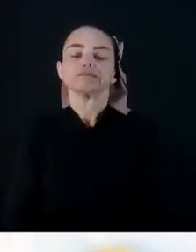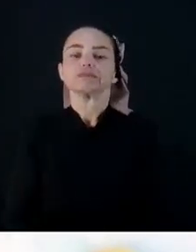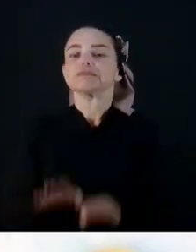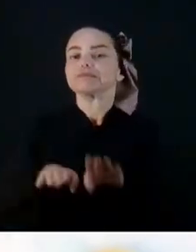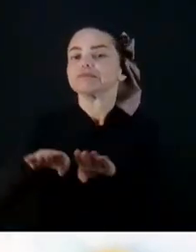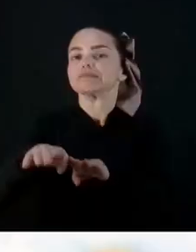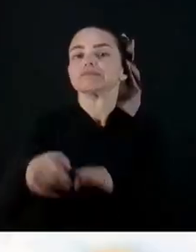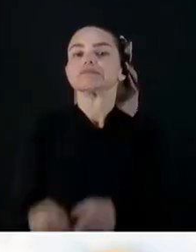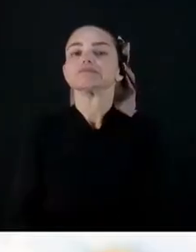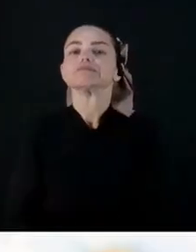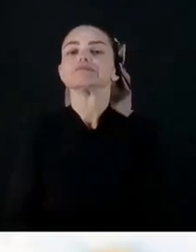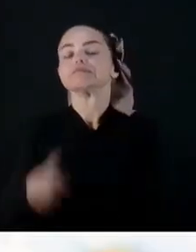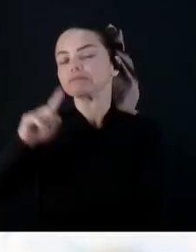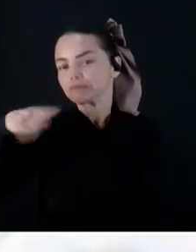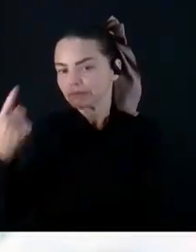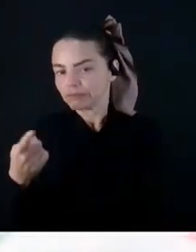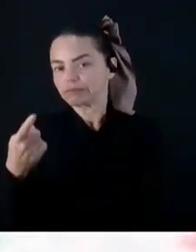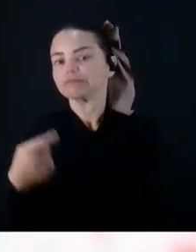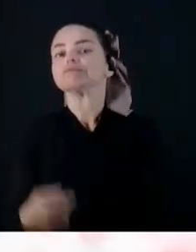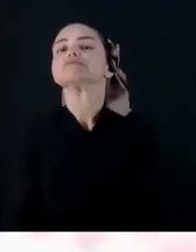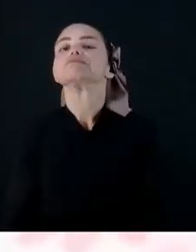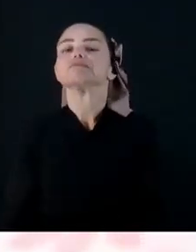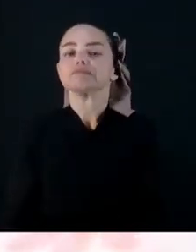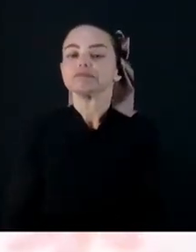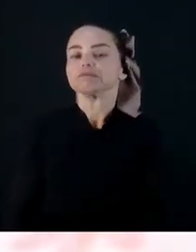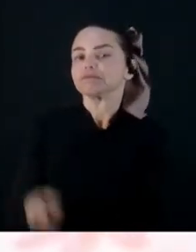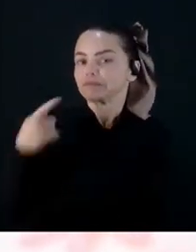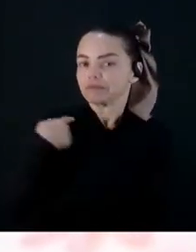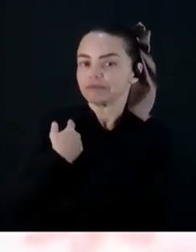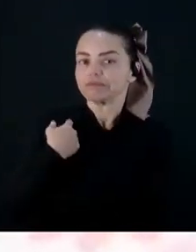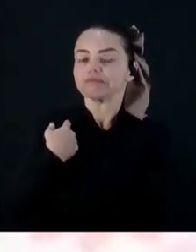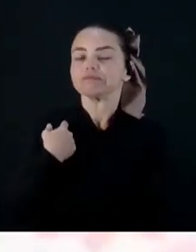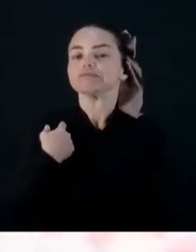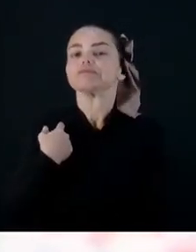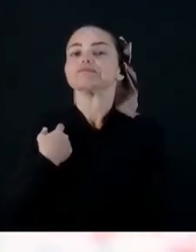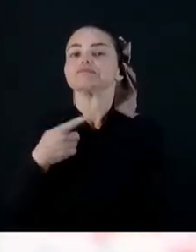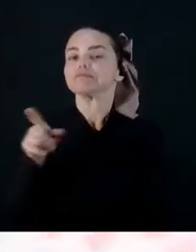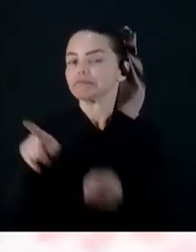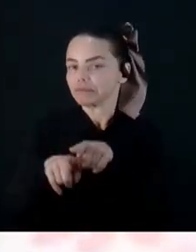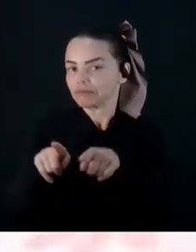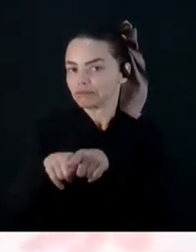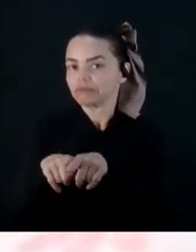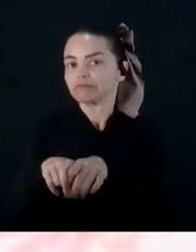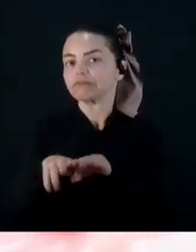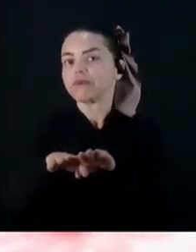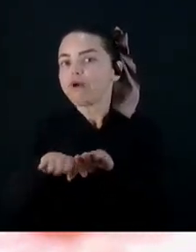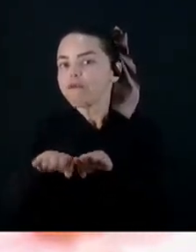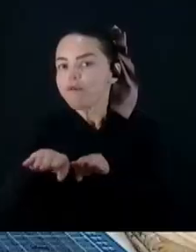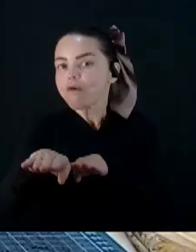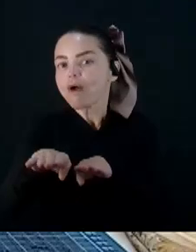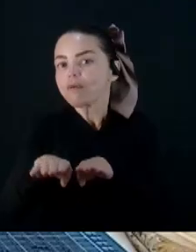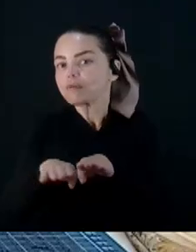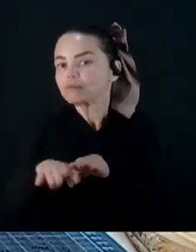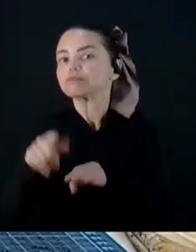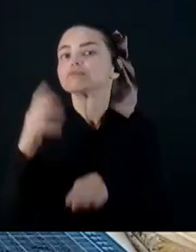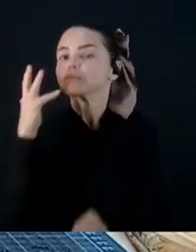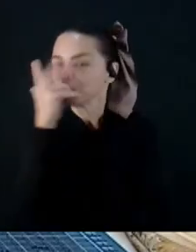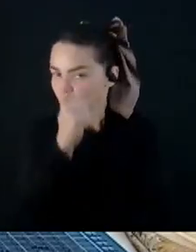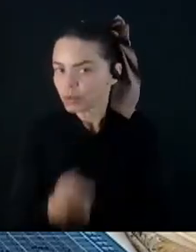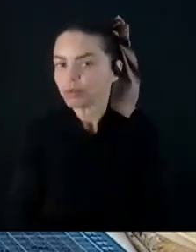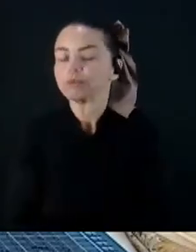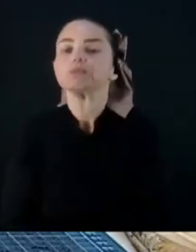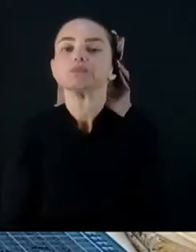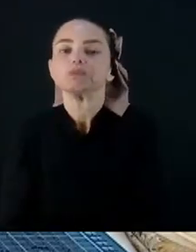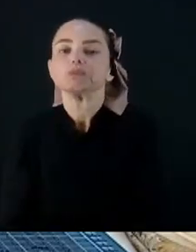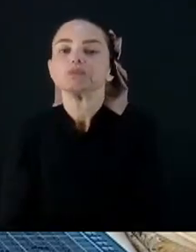na outra junção do tecido, eu vou dar um retrocesso também aqui, pra ficar bem.